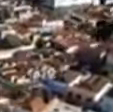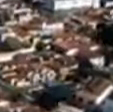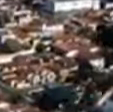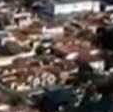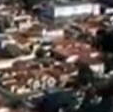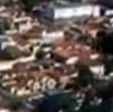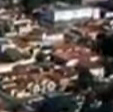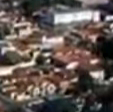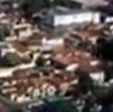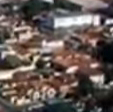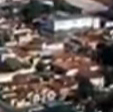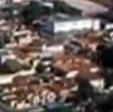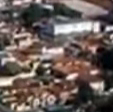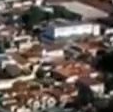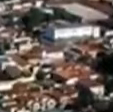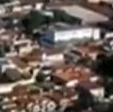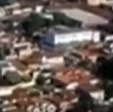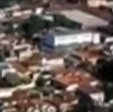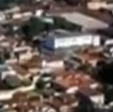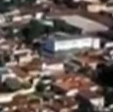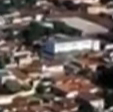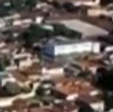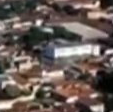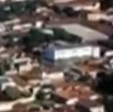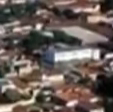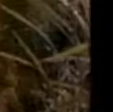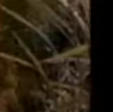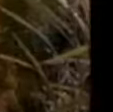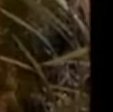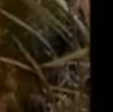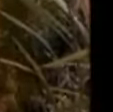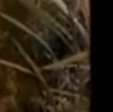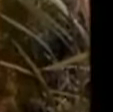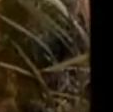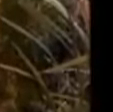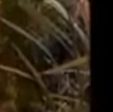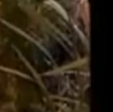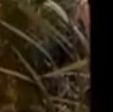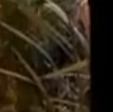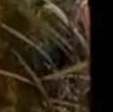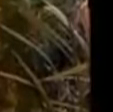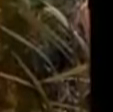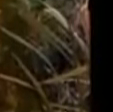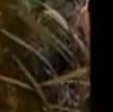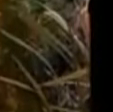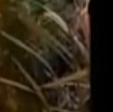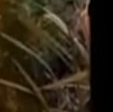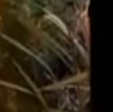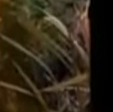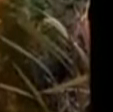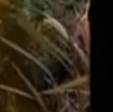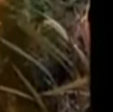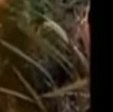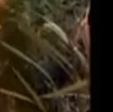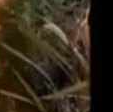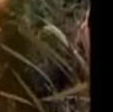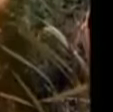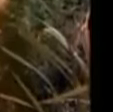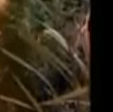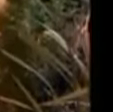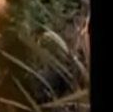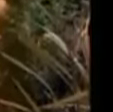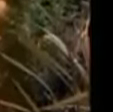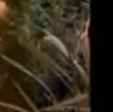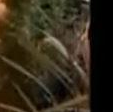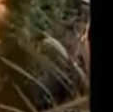Barretos, teu nome eu ouvi na cantiga das rodas de um